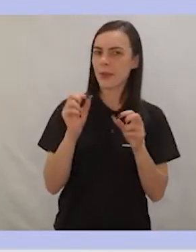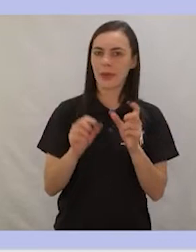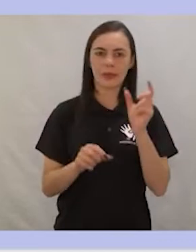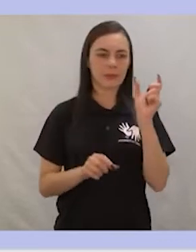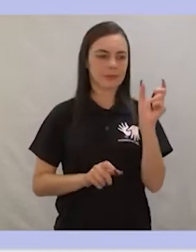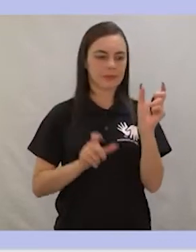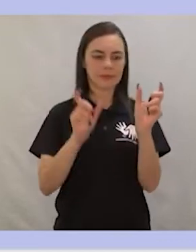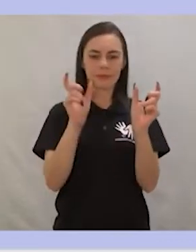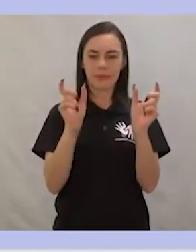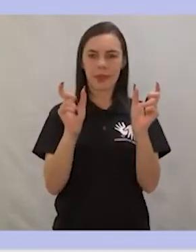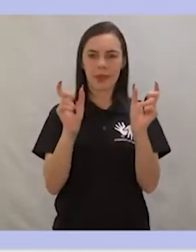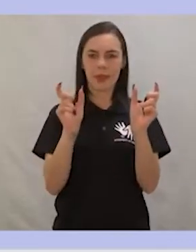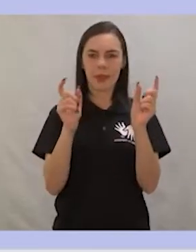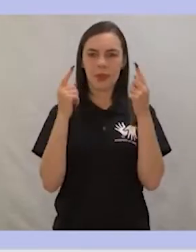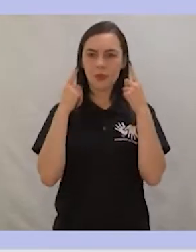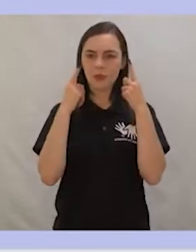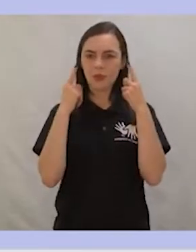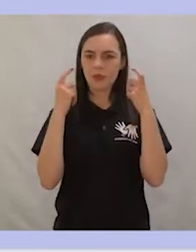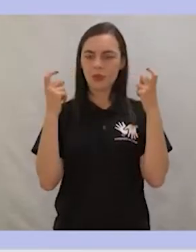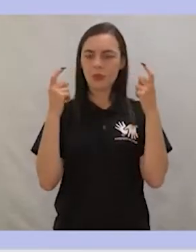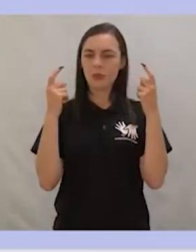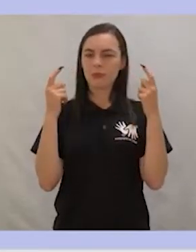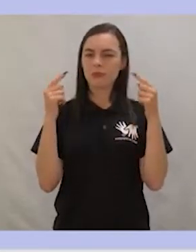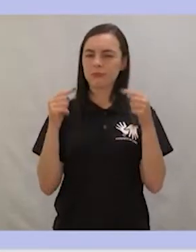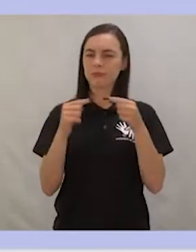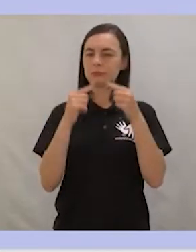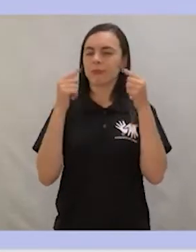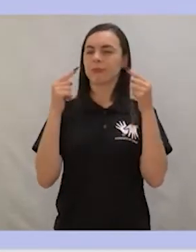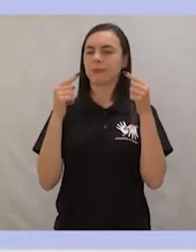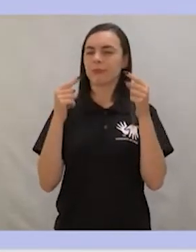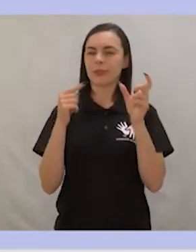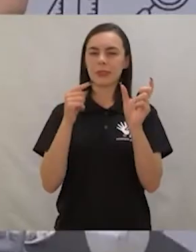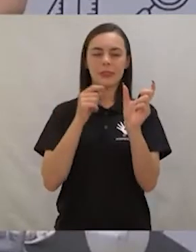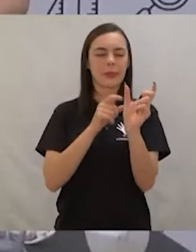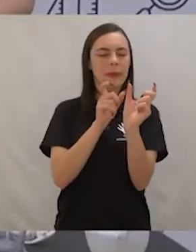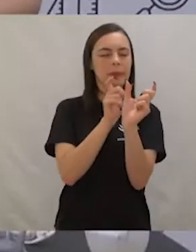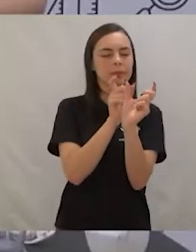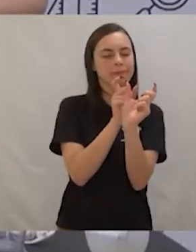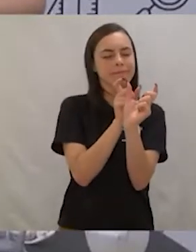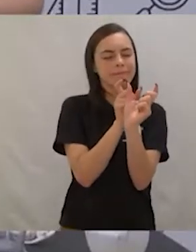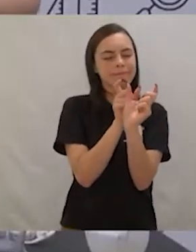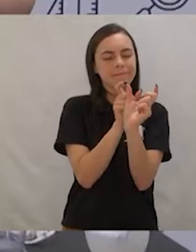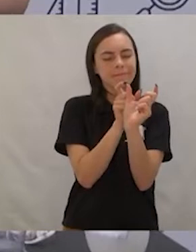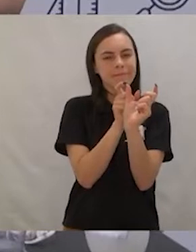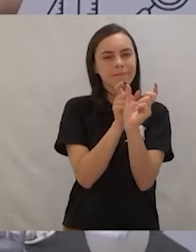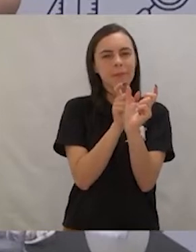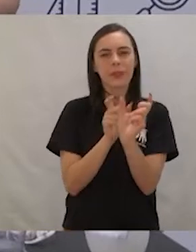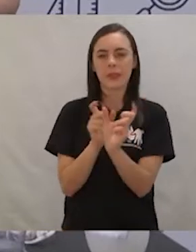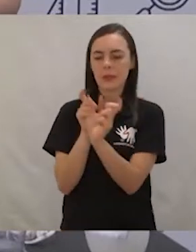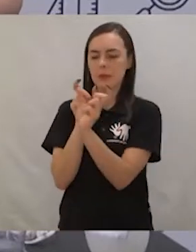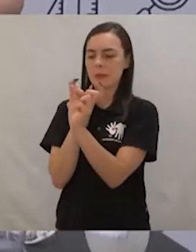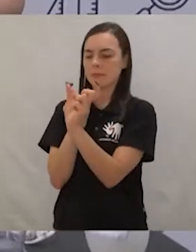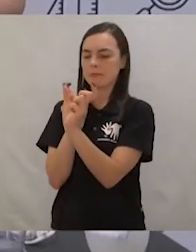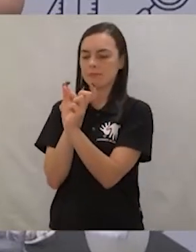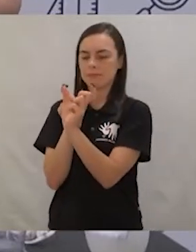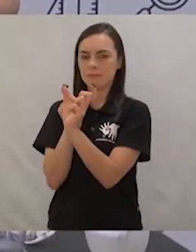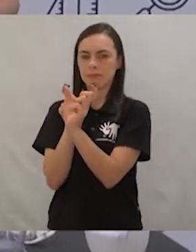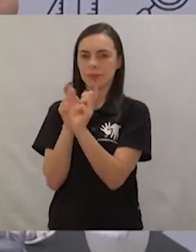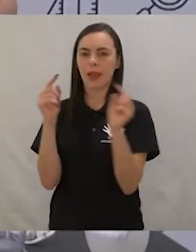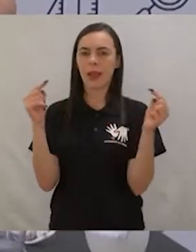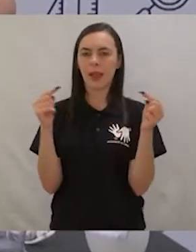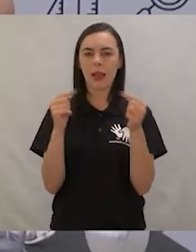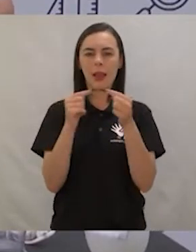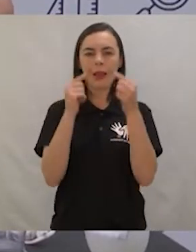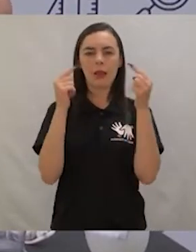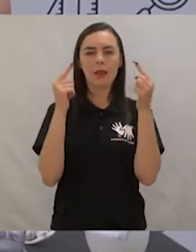a combinação sonora. É quando o final da palavra, quando termina a palavra, as